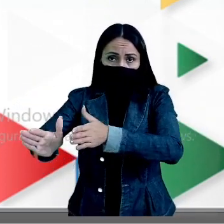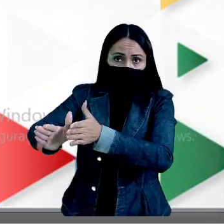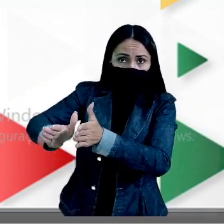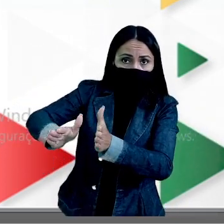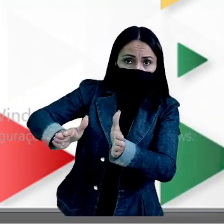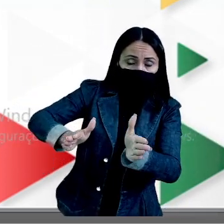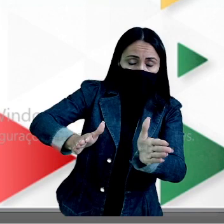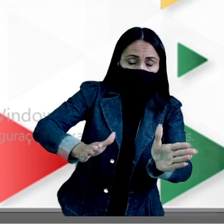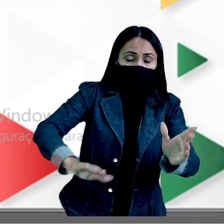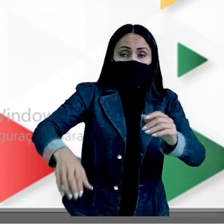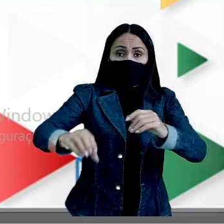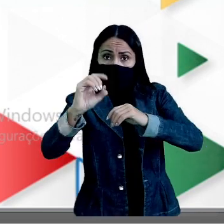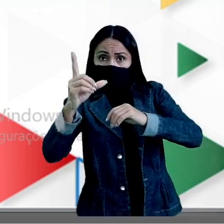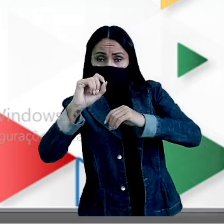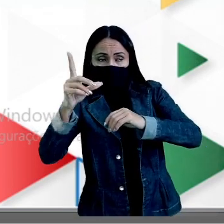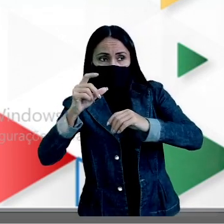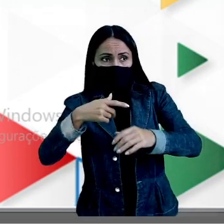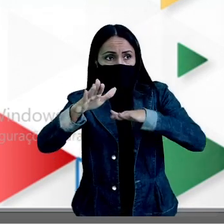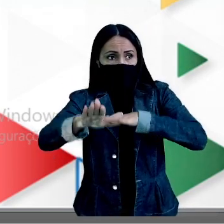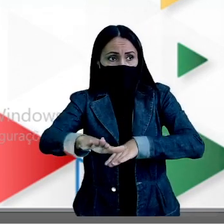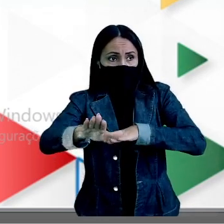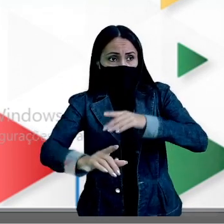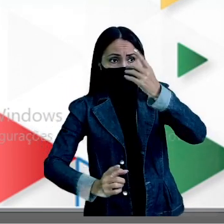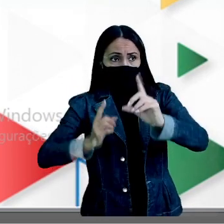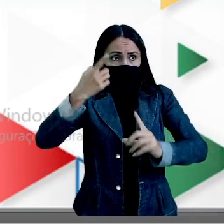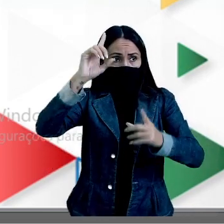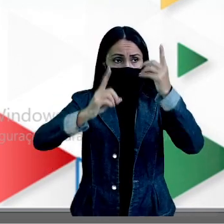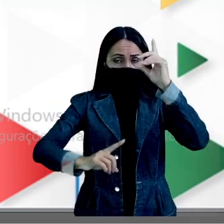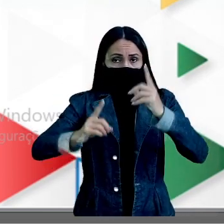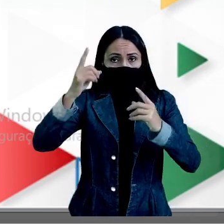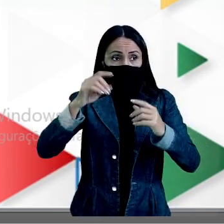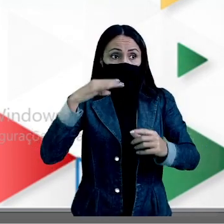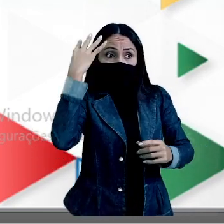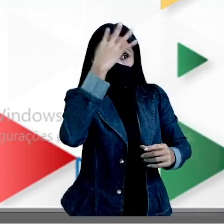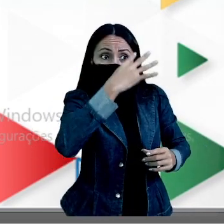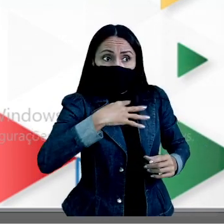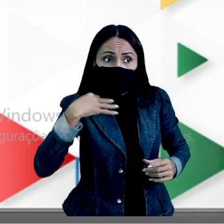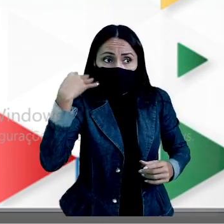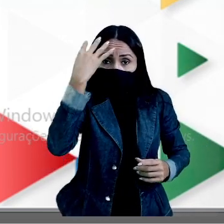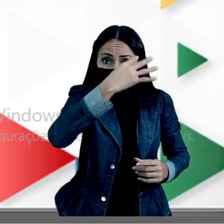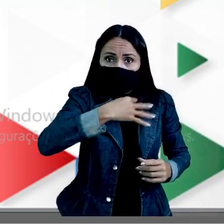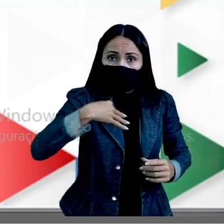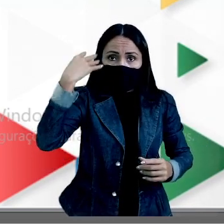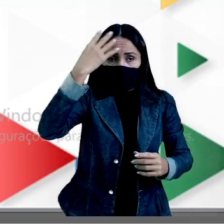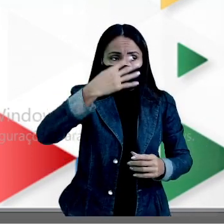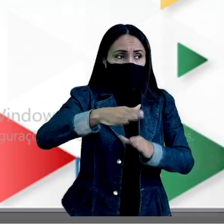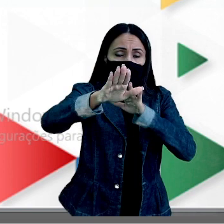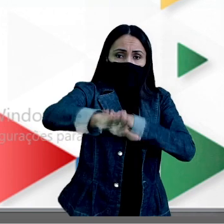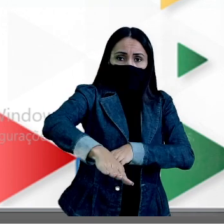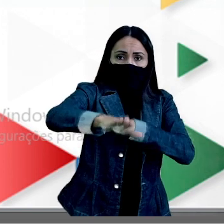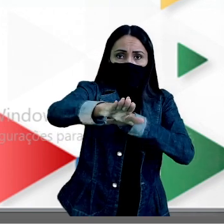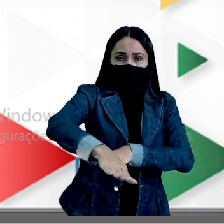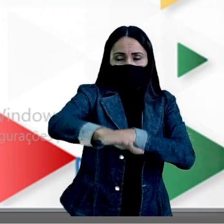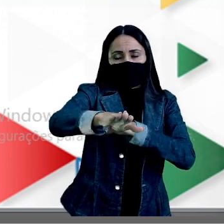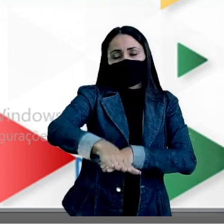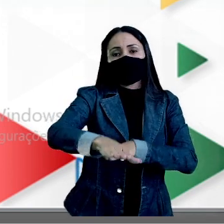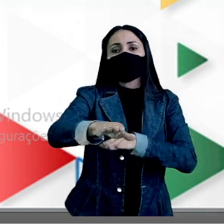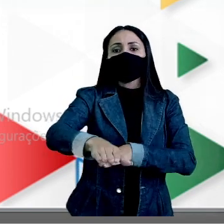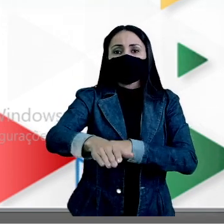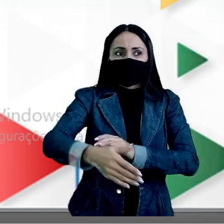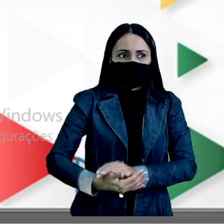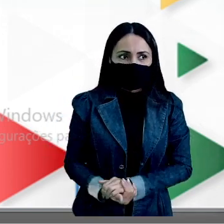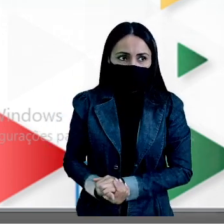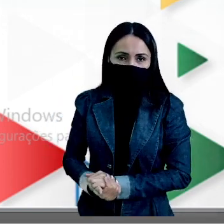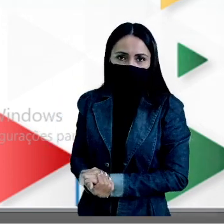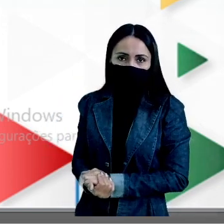e irreverência dos foliões que gastam pelo menos 4 horas para acompanhar um dos desfiles mais